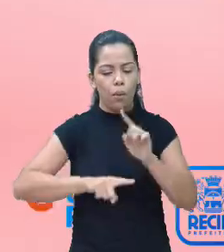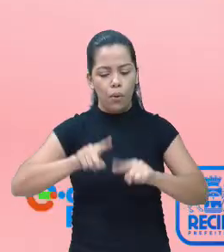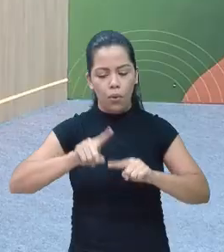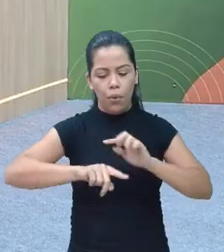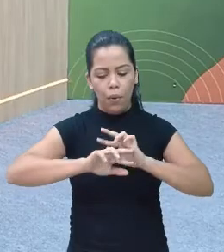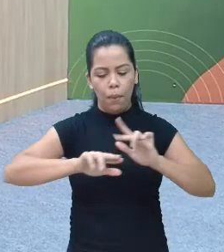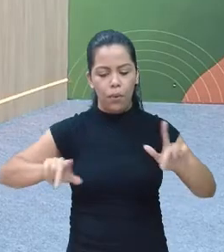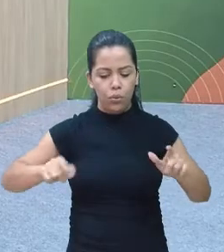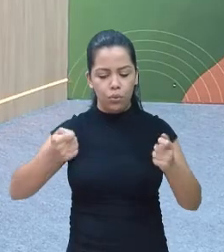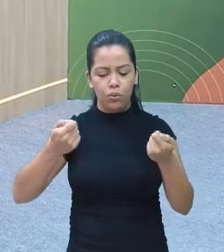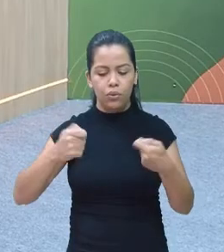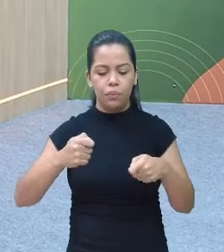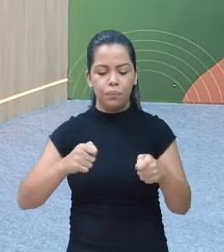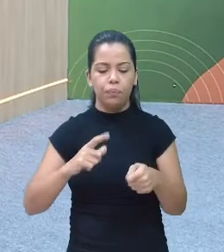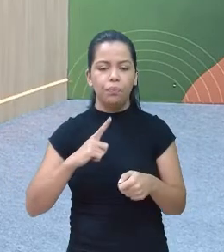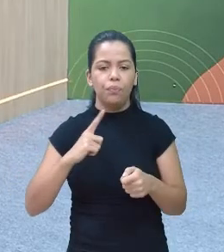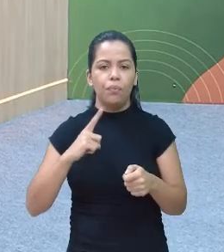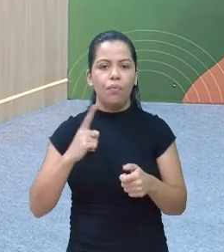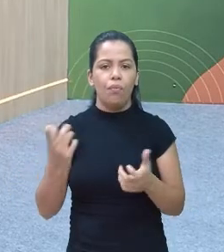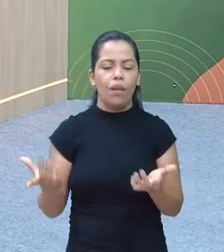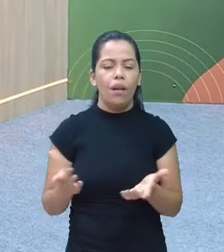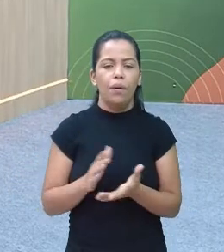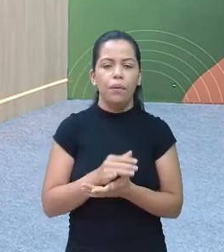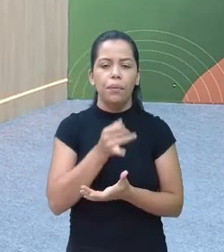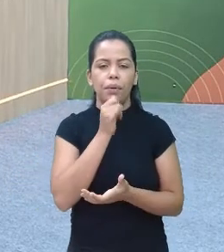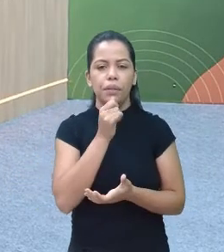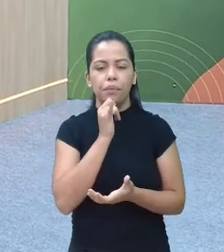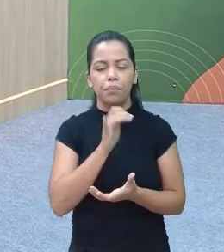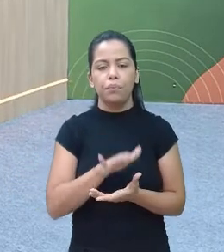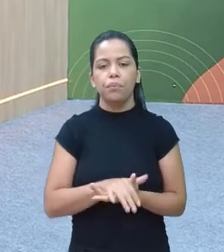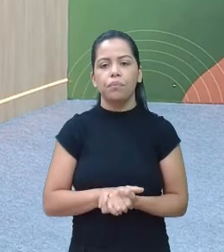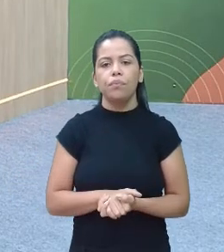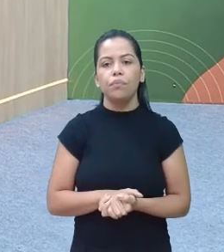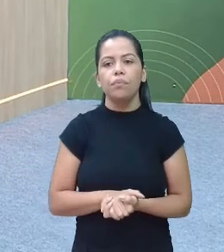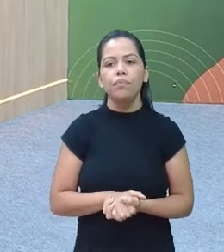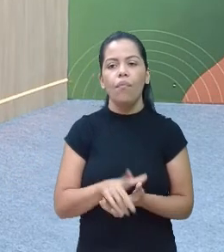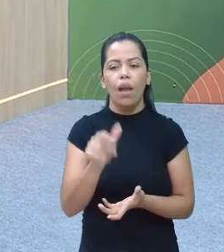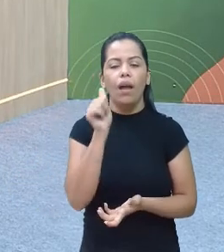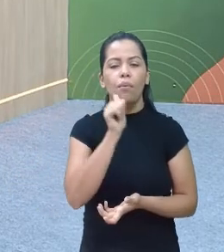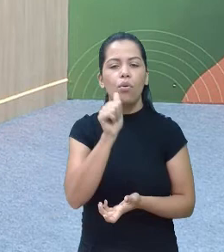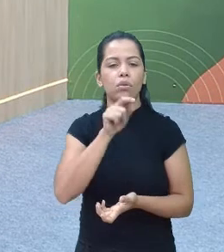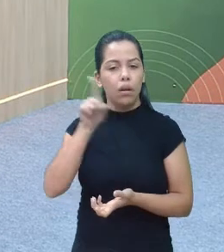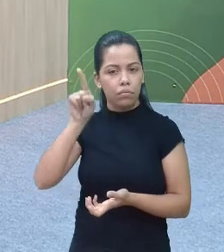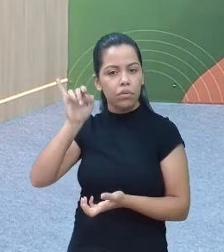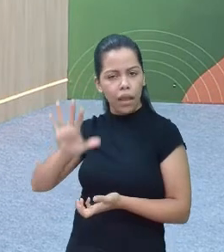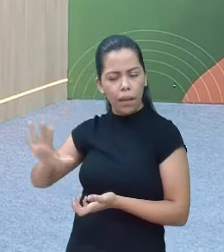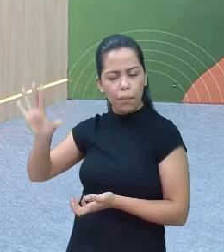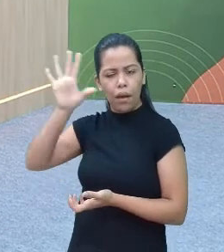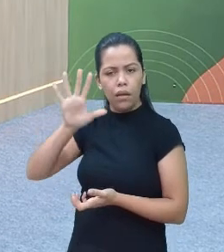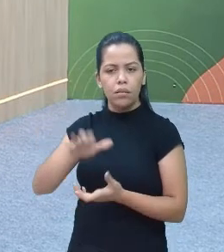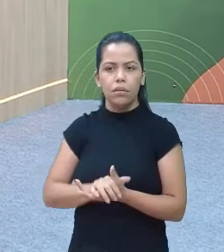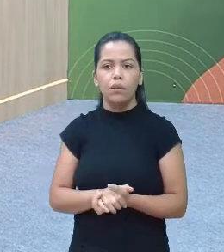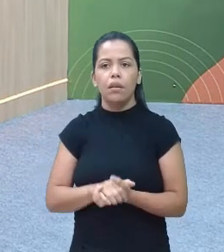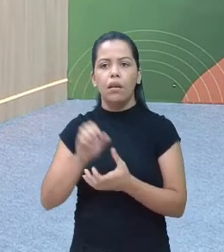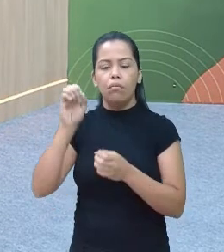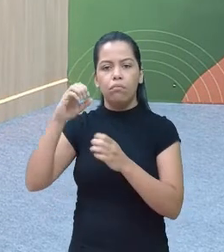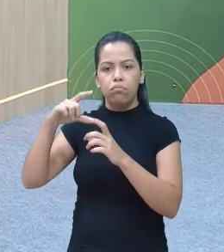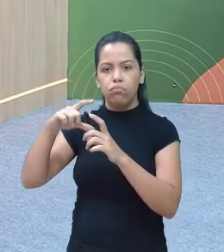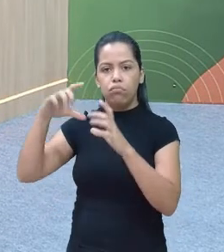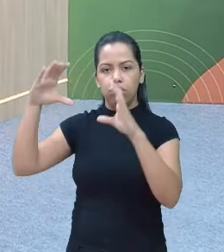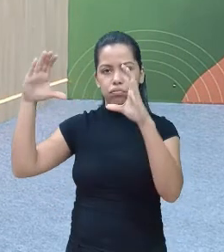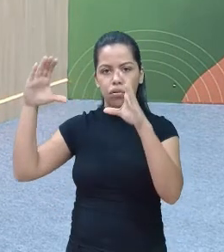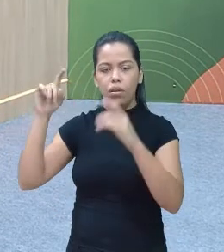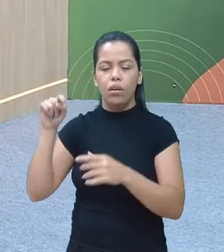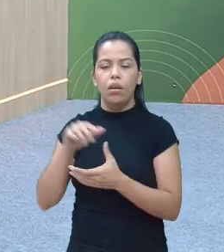não é exatamente uma venda. Ela, por exemplo, aqui, a moça do exemplo diz assim: preciso mostrar a vocês minhas novas dicas de